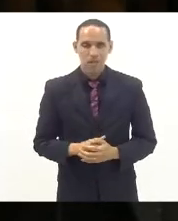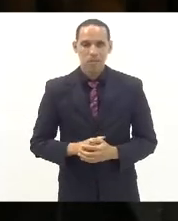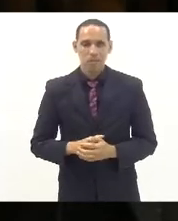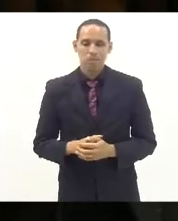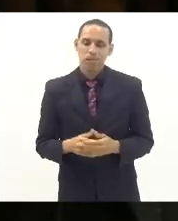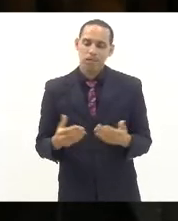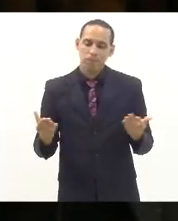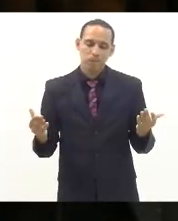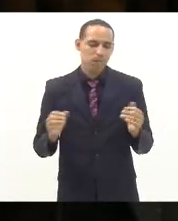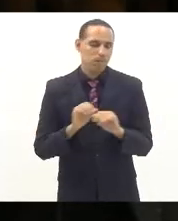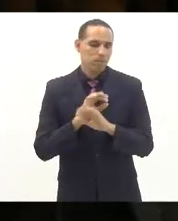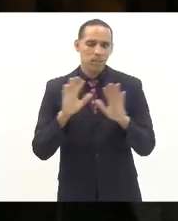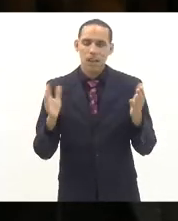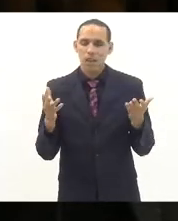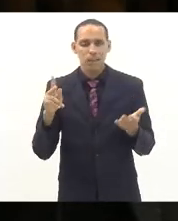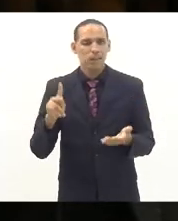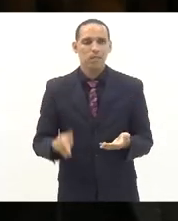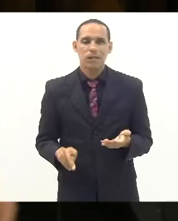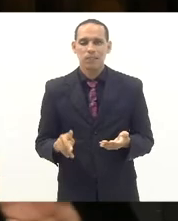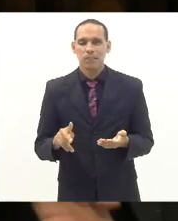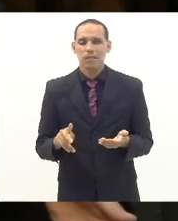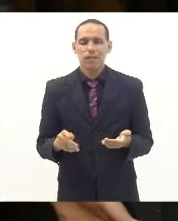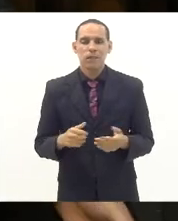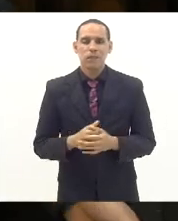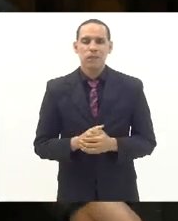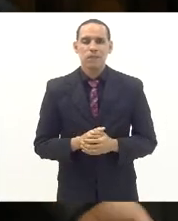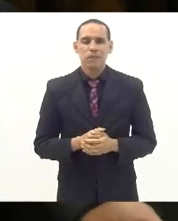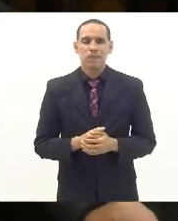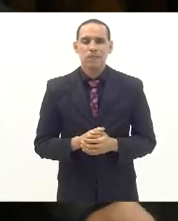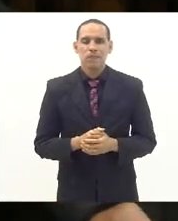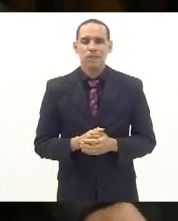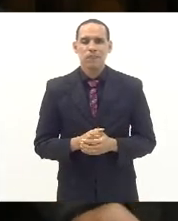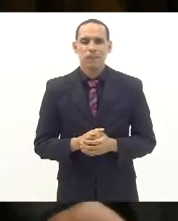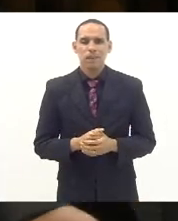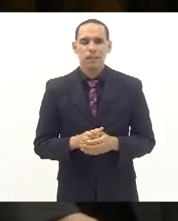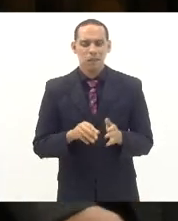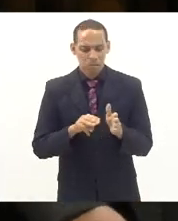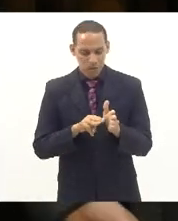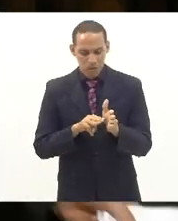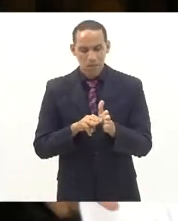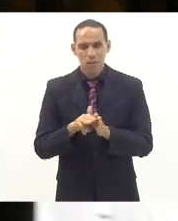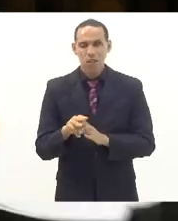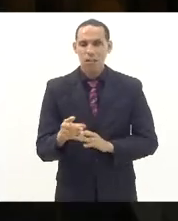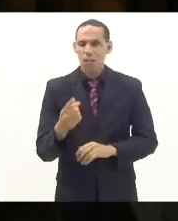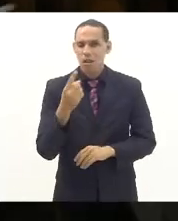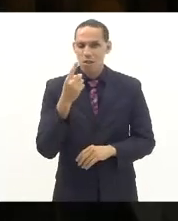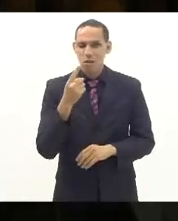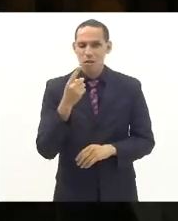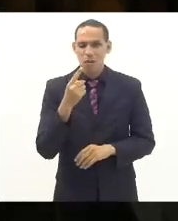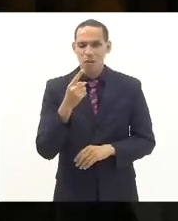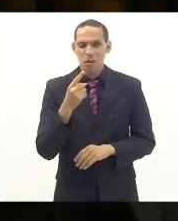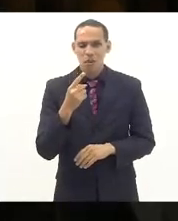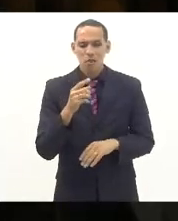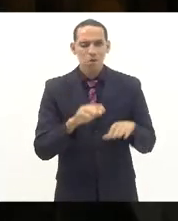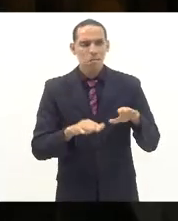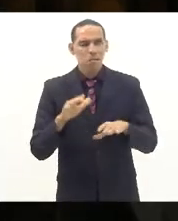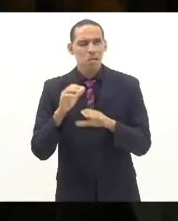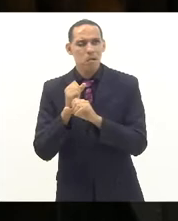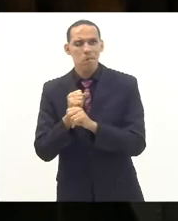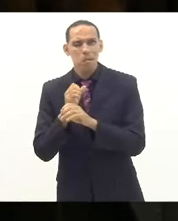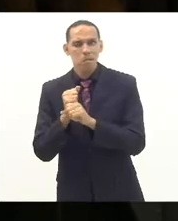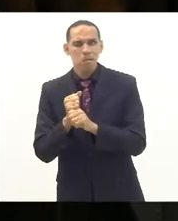E é claro a senhora Presidente jamais vai haver uma metodologia de estimativa de renúncia